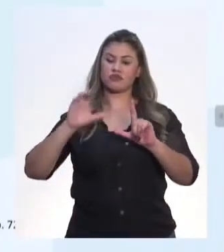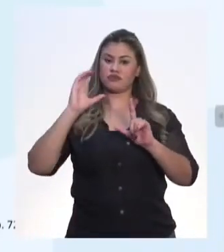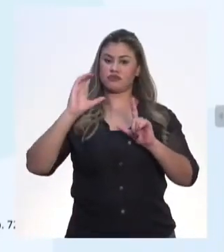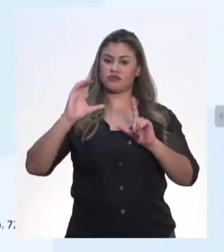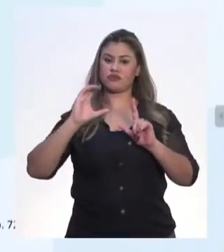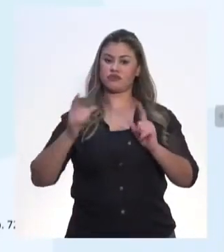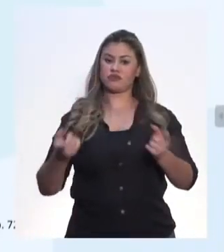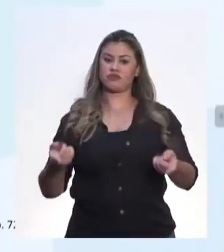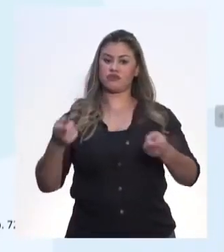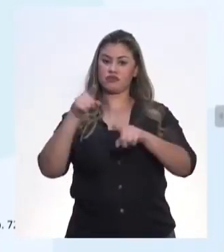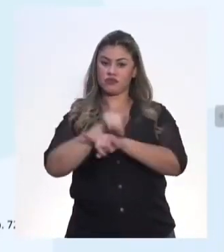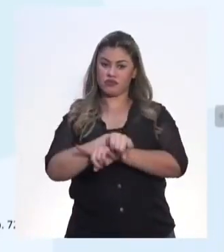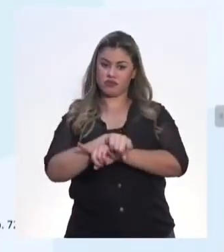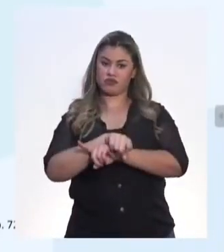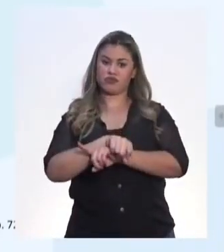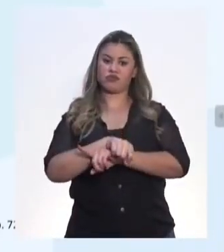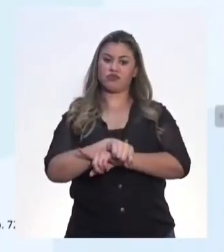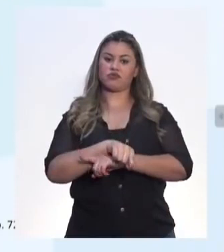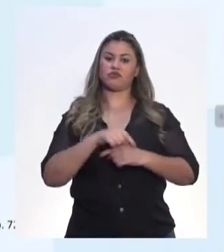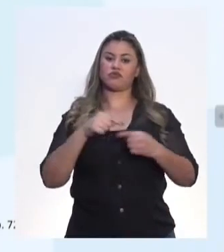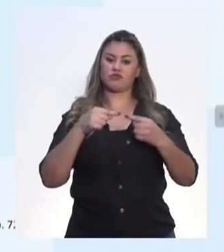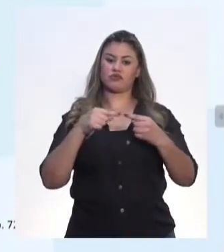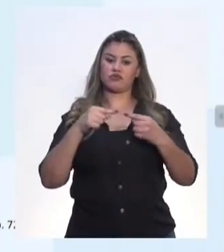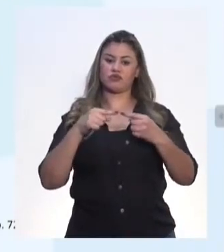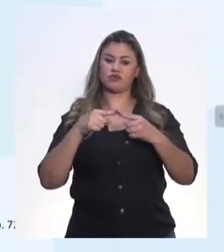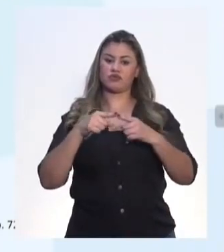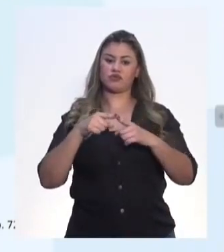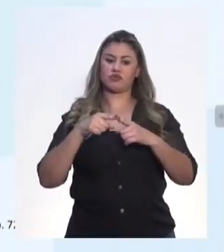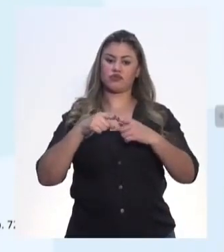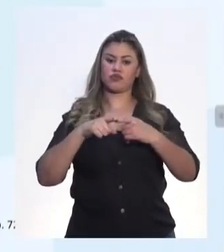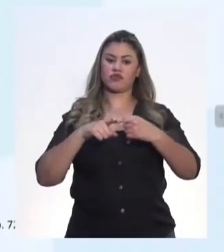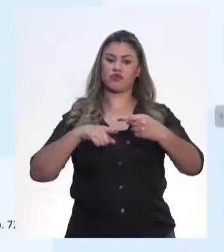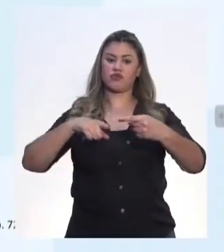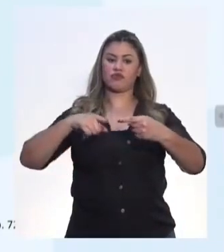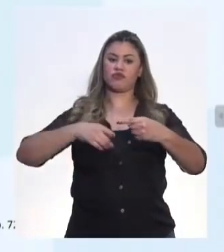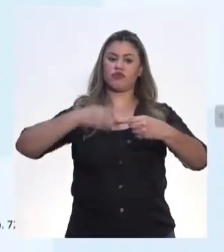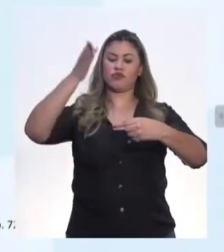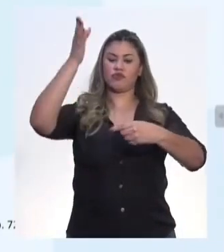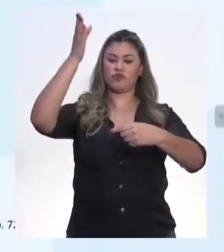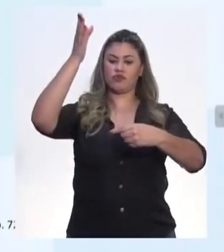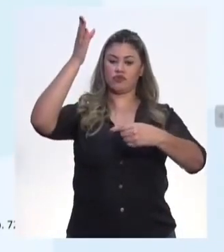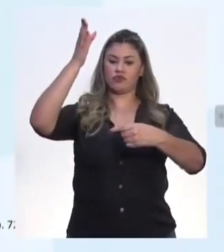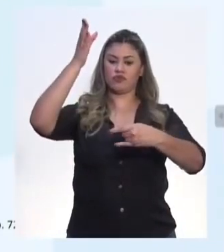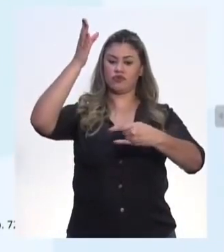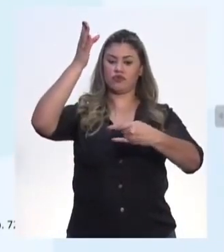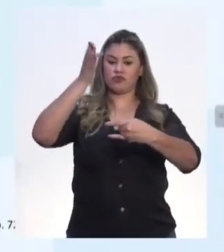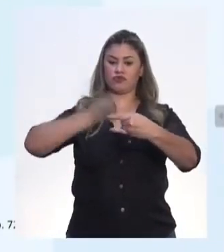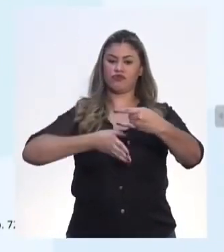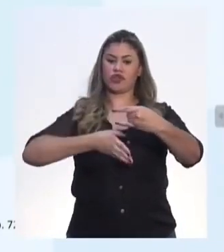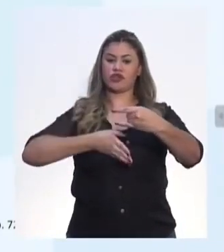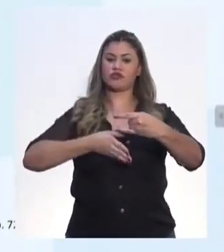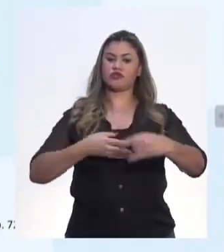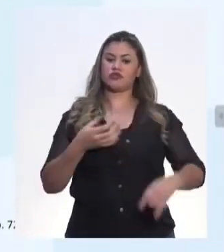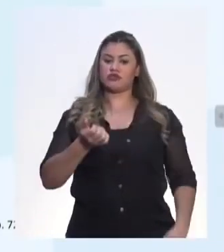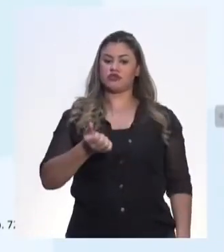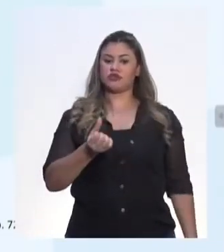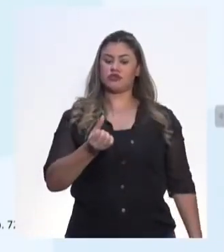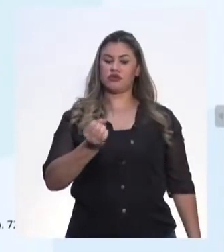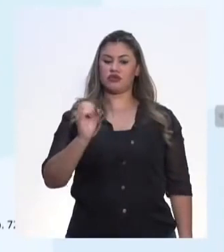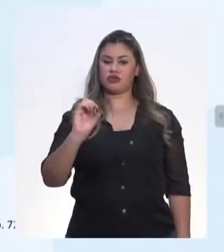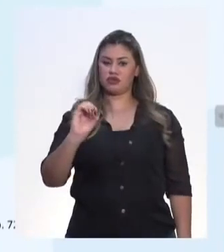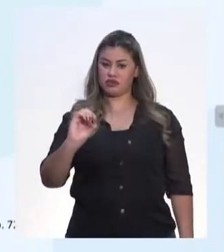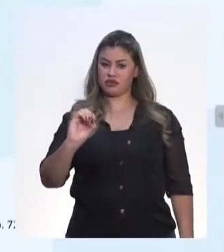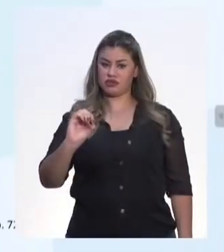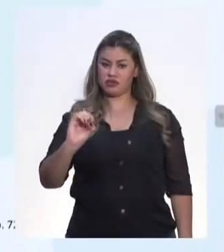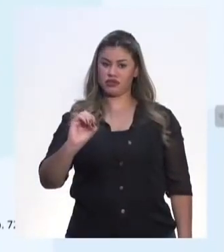ele é oposto pelo vértice do ângulo 60, que é o que está aqui no cantinho. Ele é oposto ali onde eu marquei para